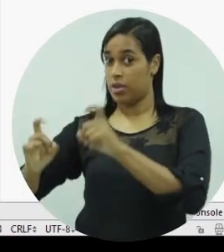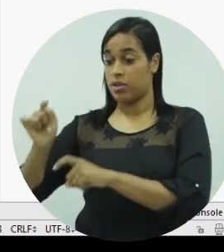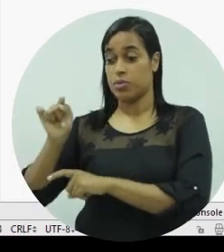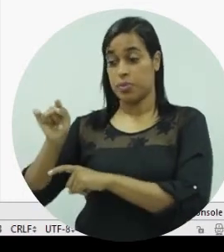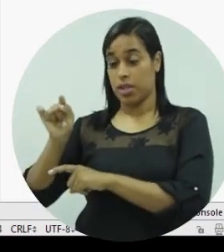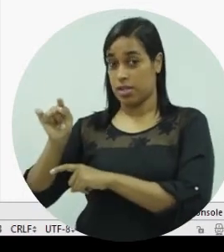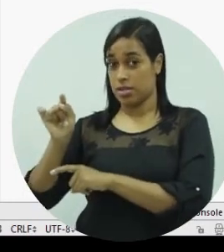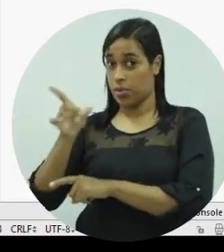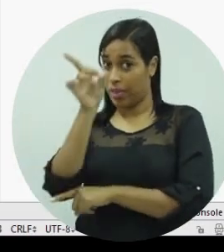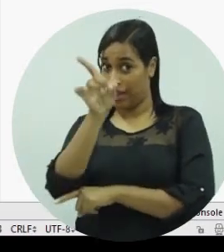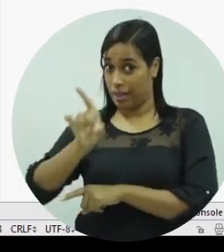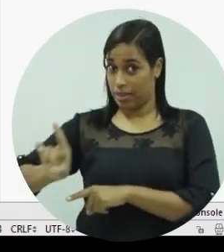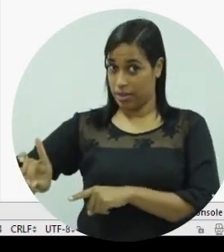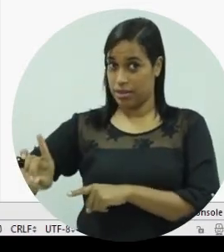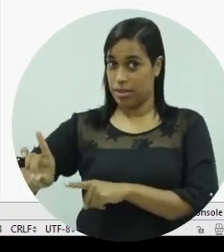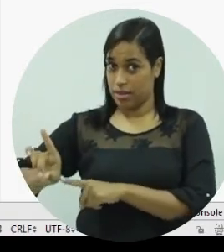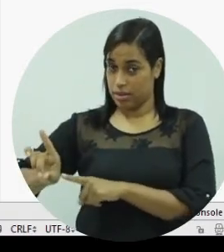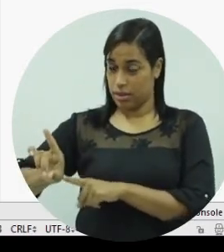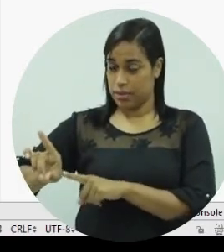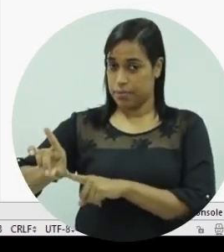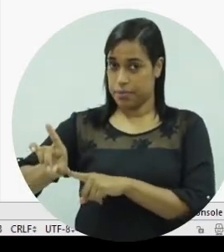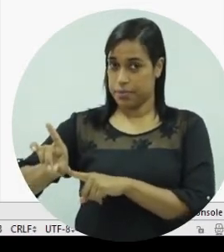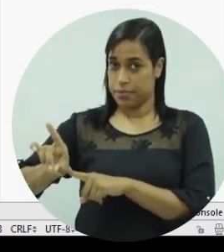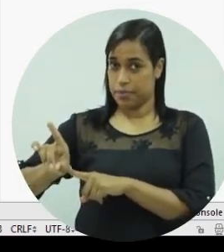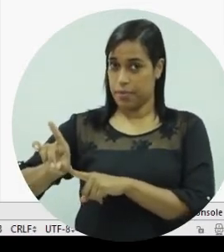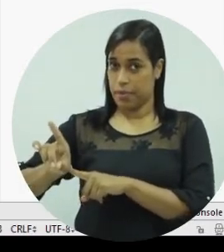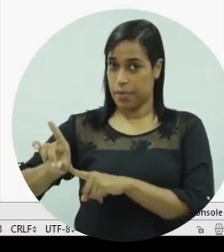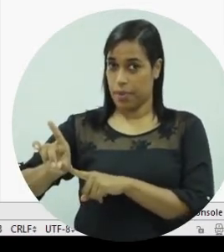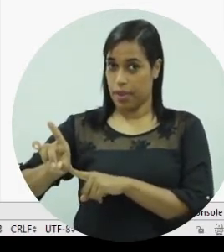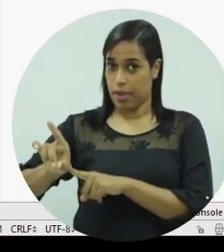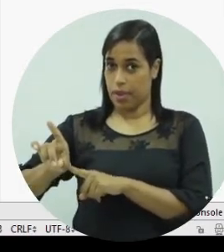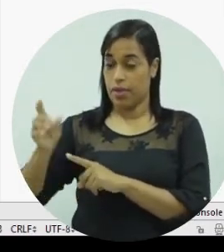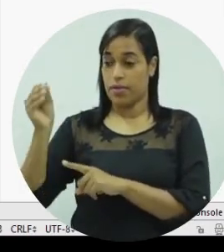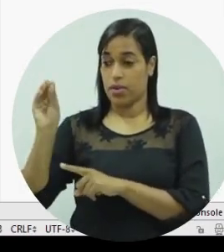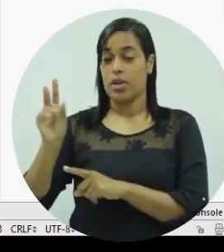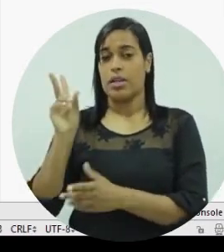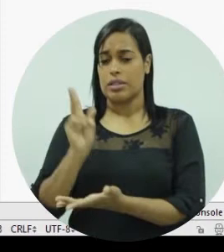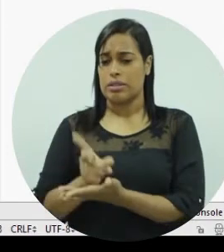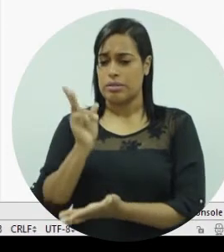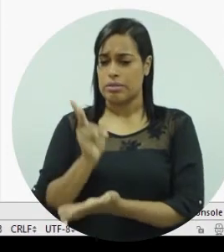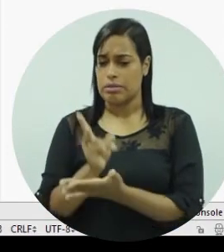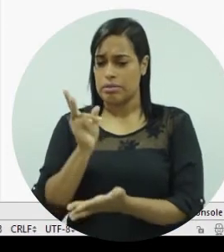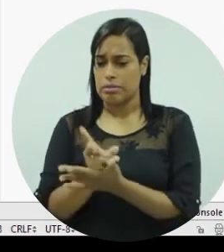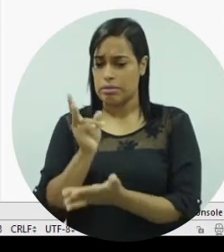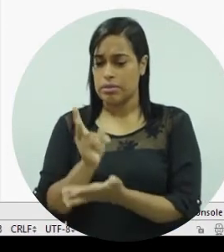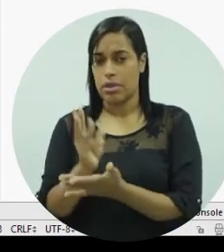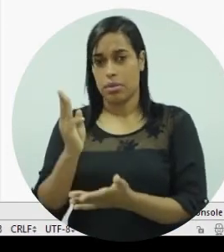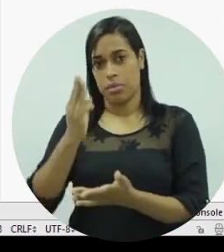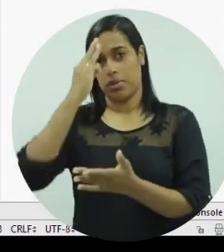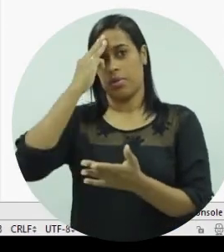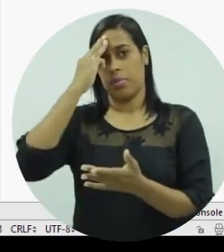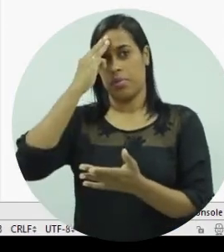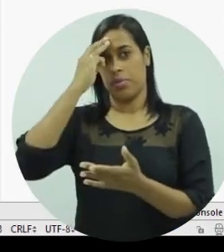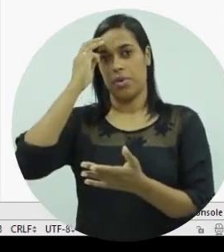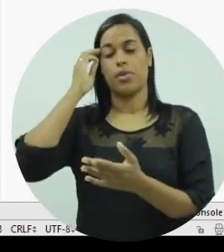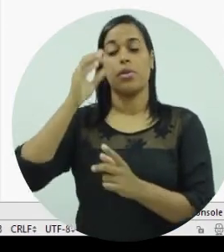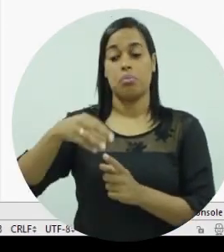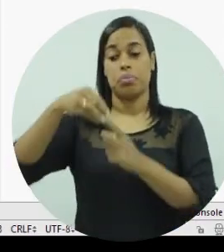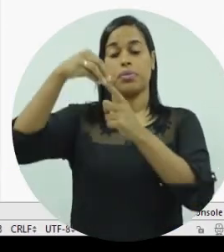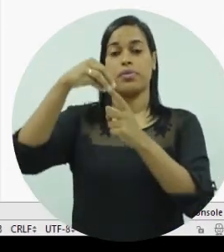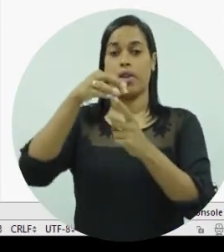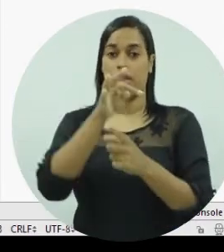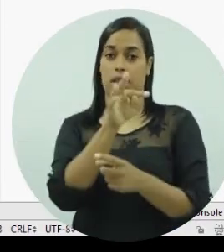expressão que estiver à direita, ela vai ser colocada na memória e vai ser referenciada com